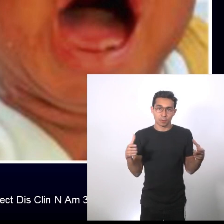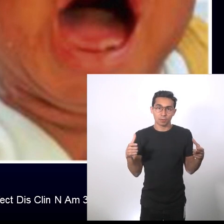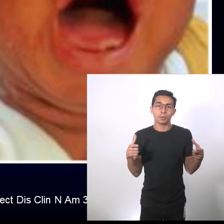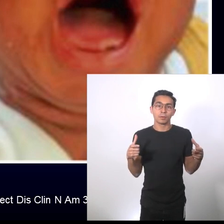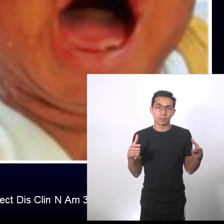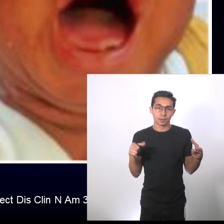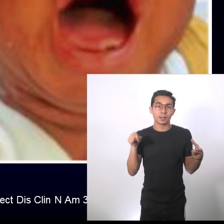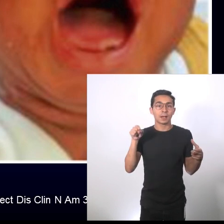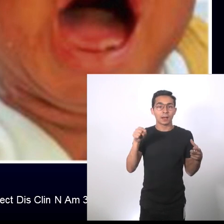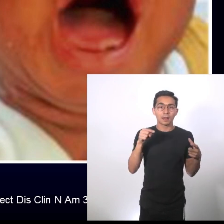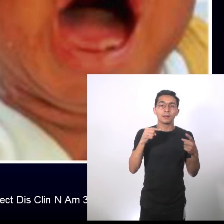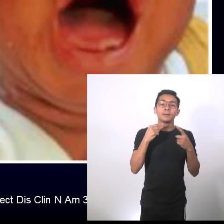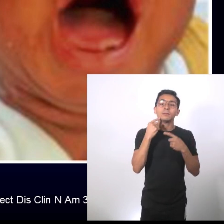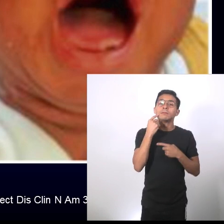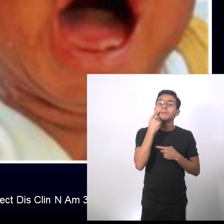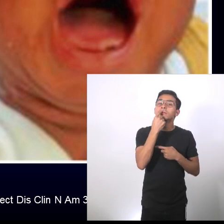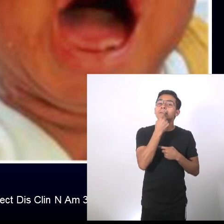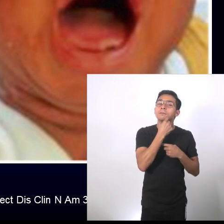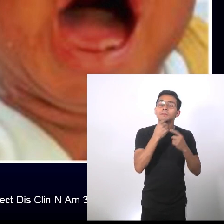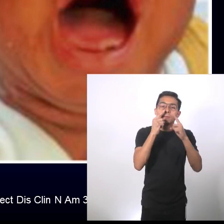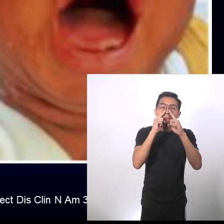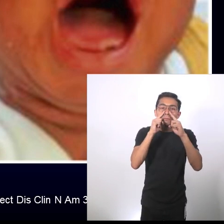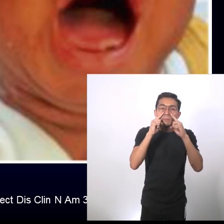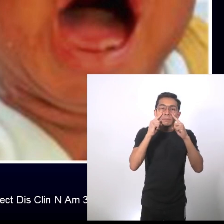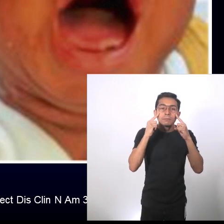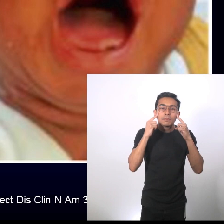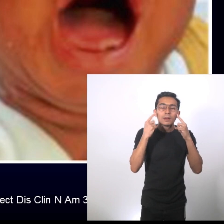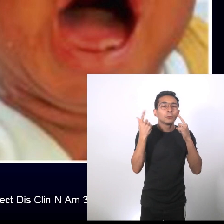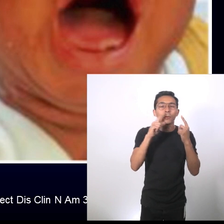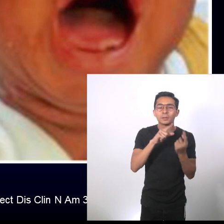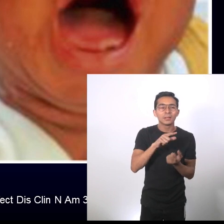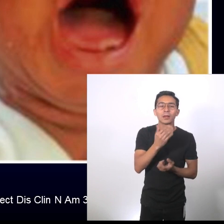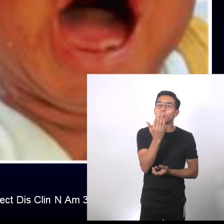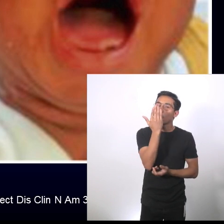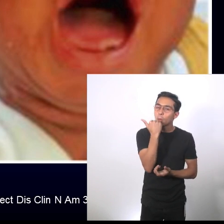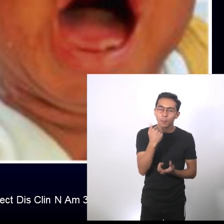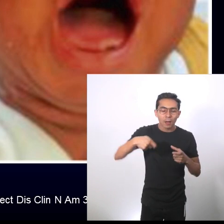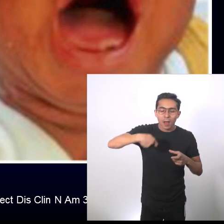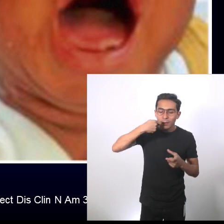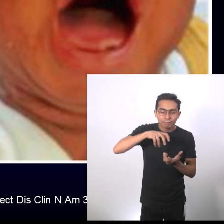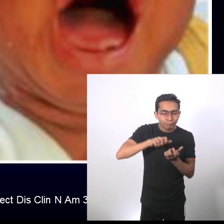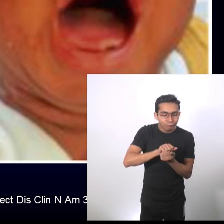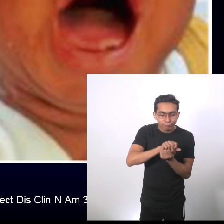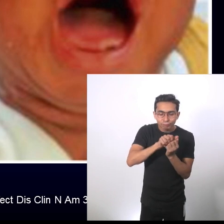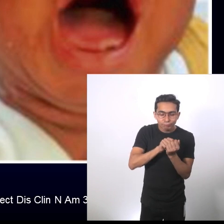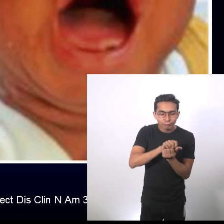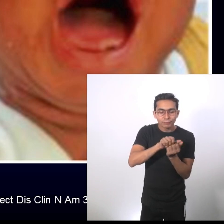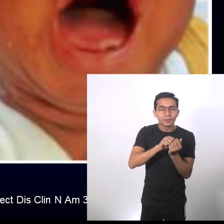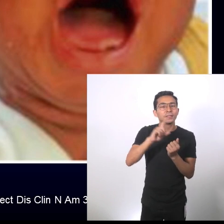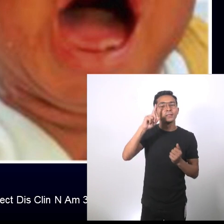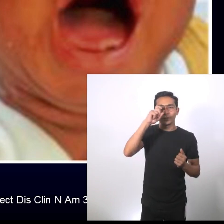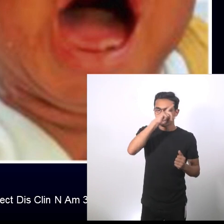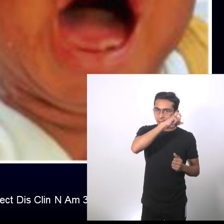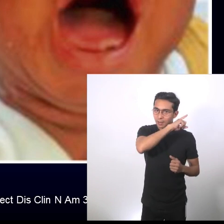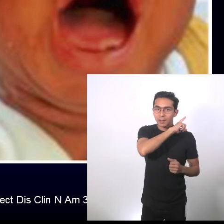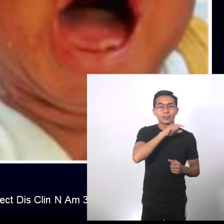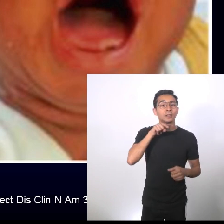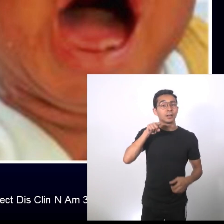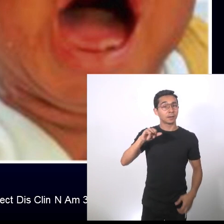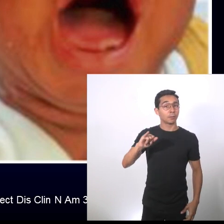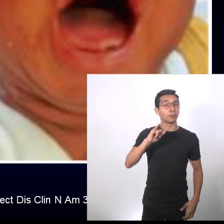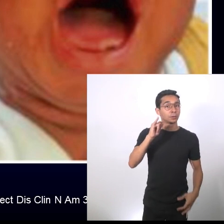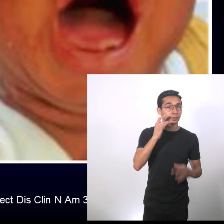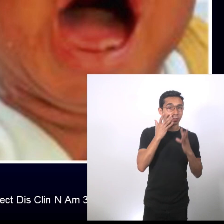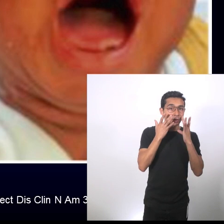orofaringe. Isso dificulta, muitas vezes, a deglutição, a alimentação. Em crianças, esse me parece também um ponto muito importante